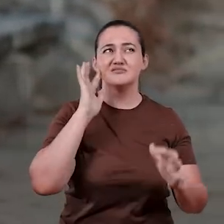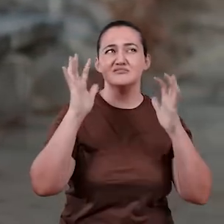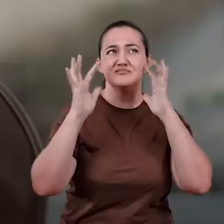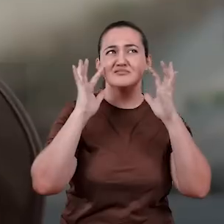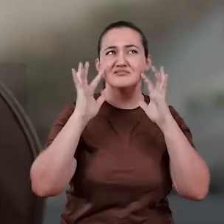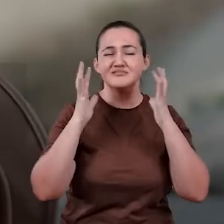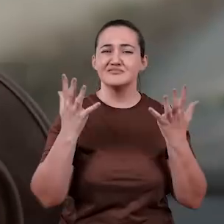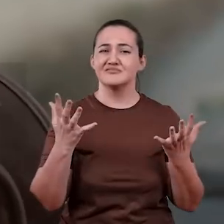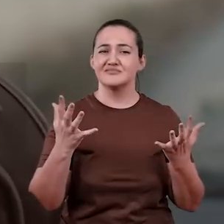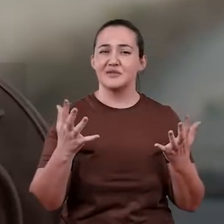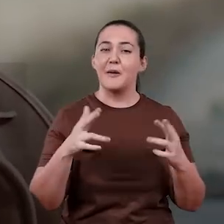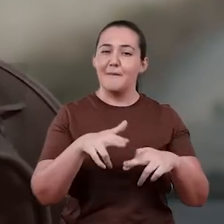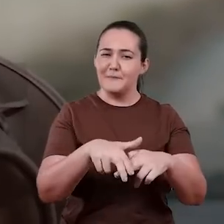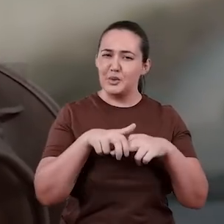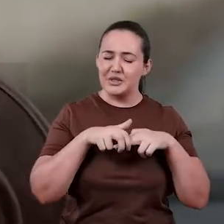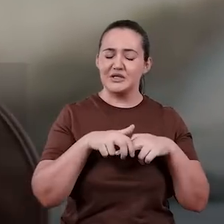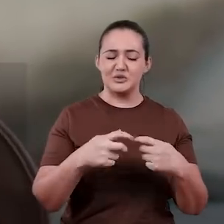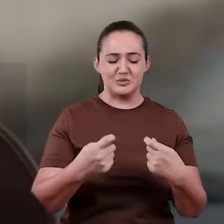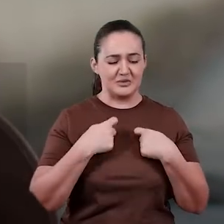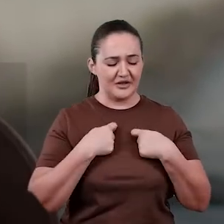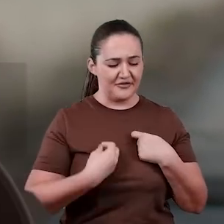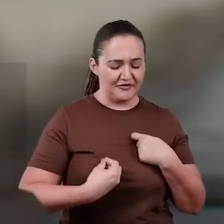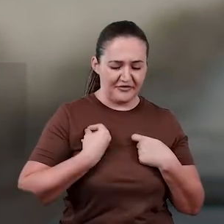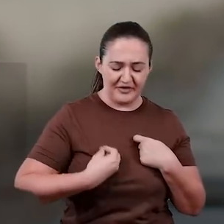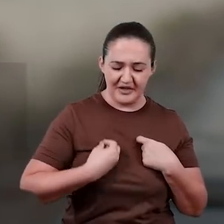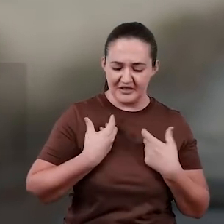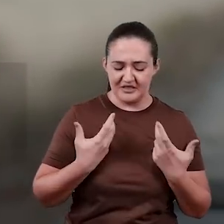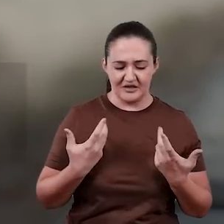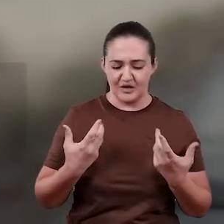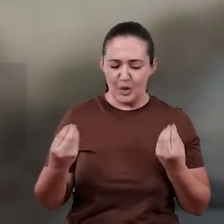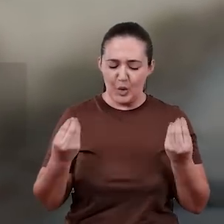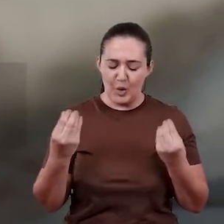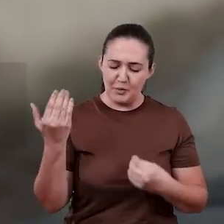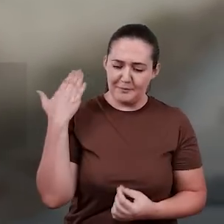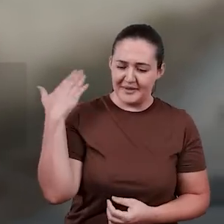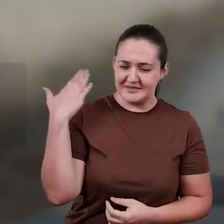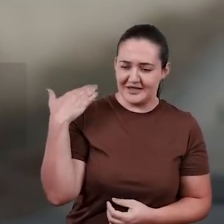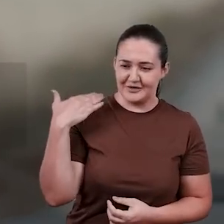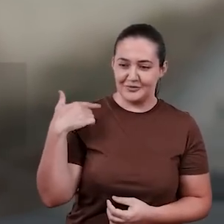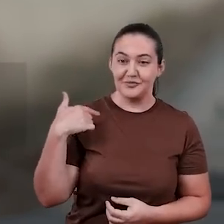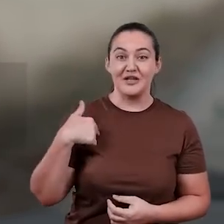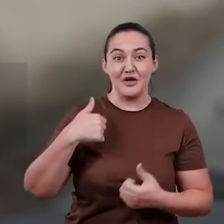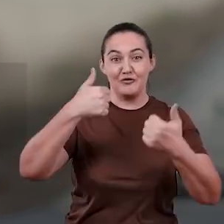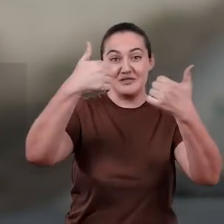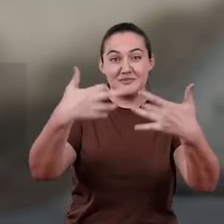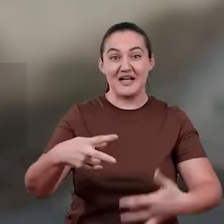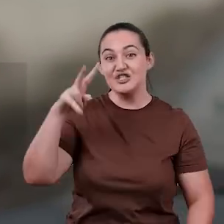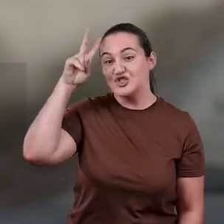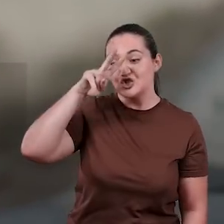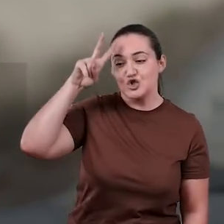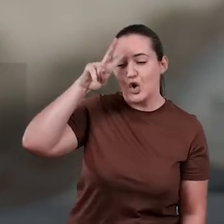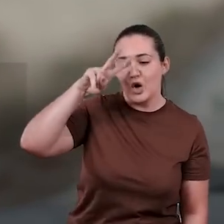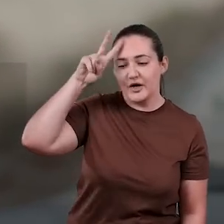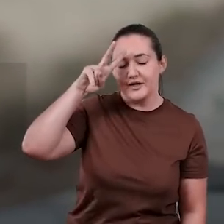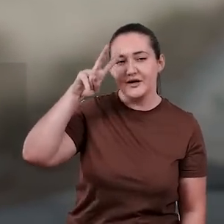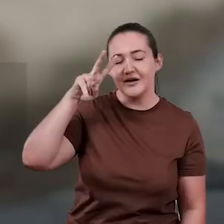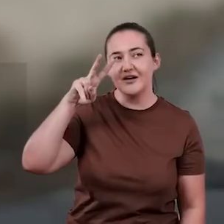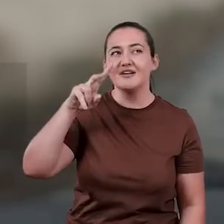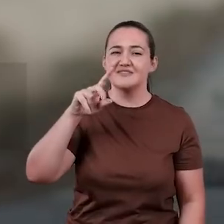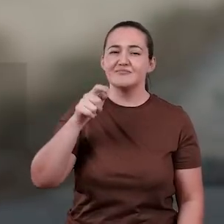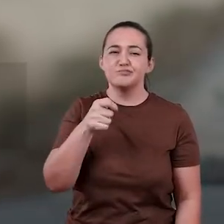perguntas. E já que tudo isso aqui reflete a vida monástica da Idade Média, eu vou contar para vocês uma história